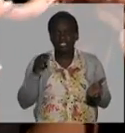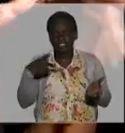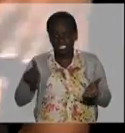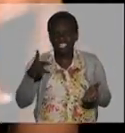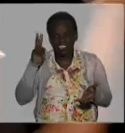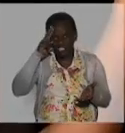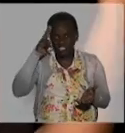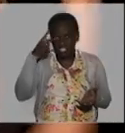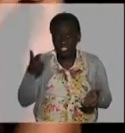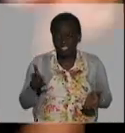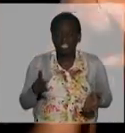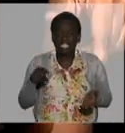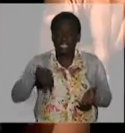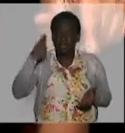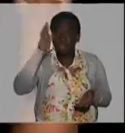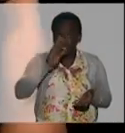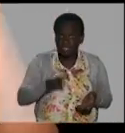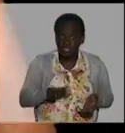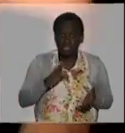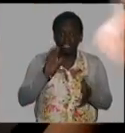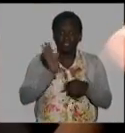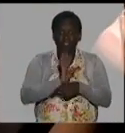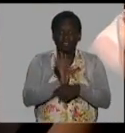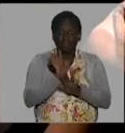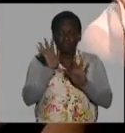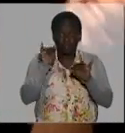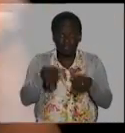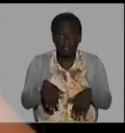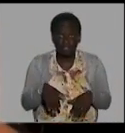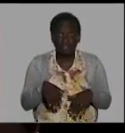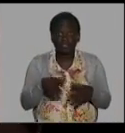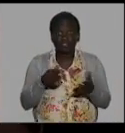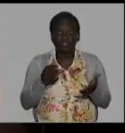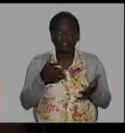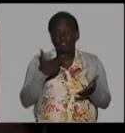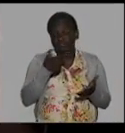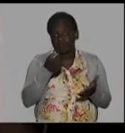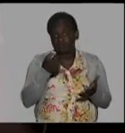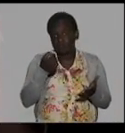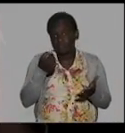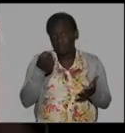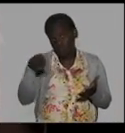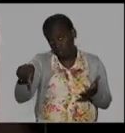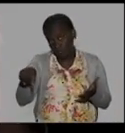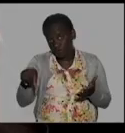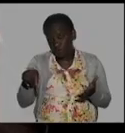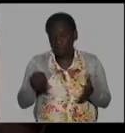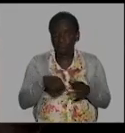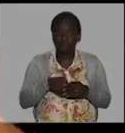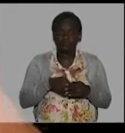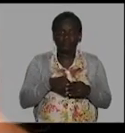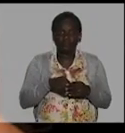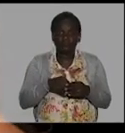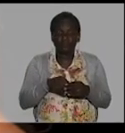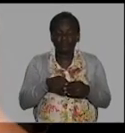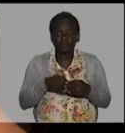sei o que, do personagem, aqui no Brasil, e só fui finalizar o filme em